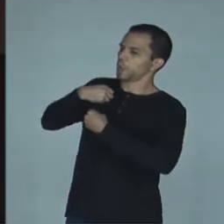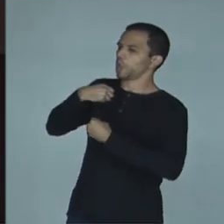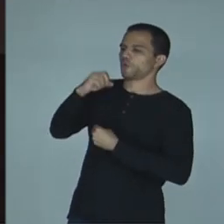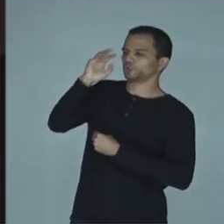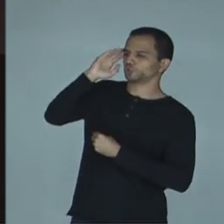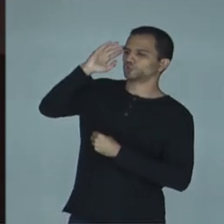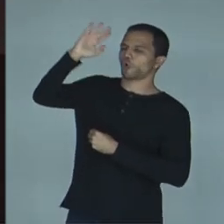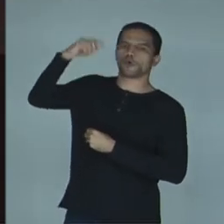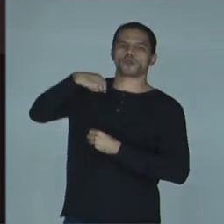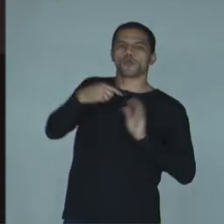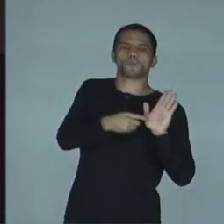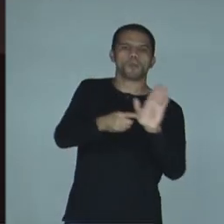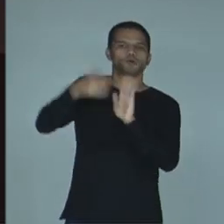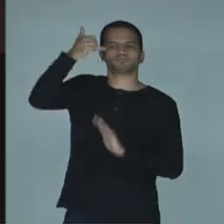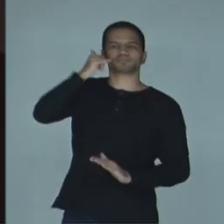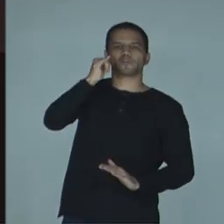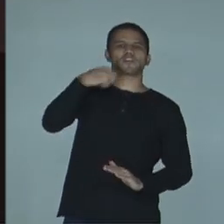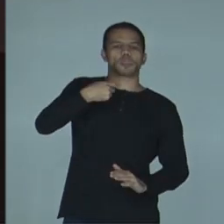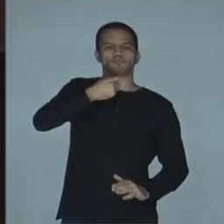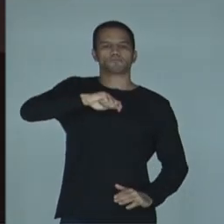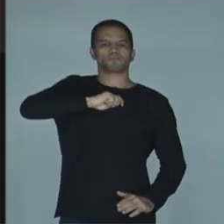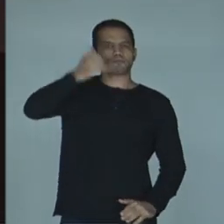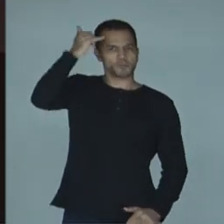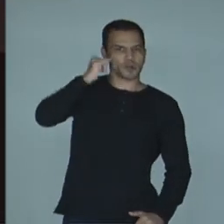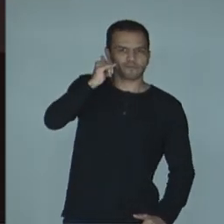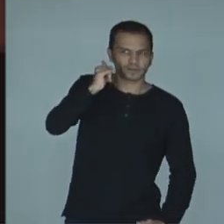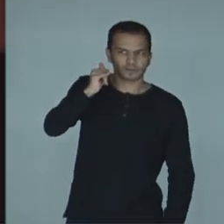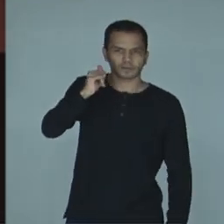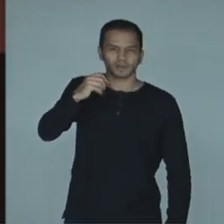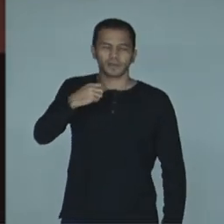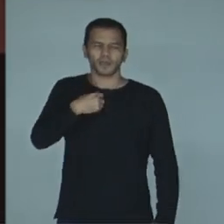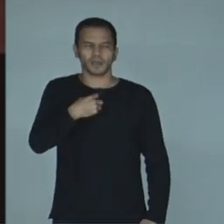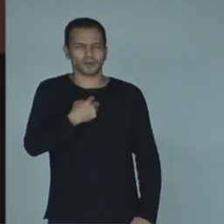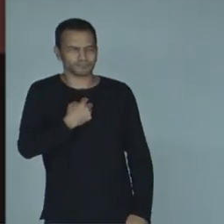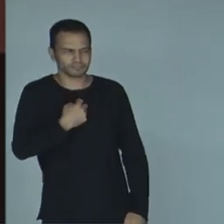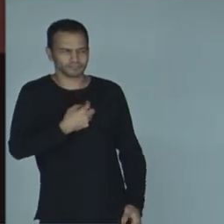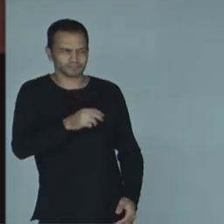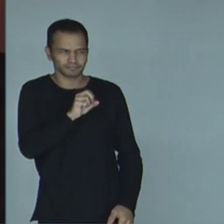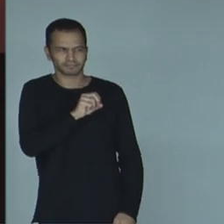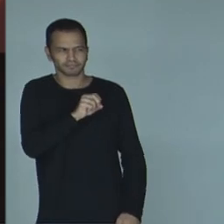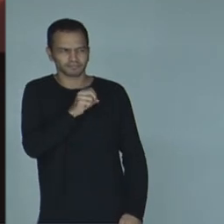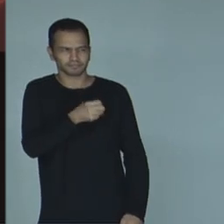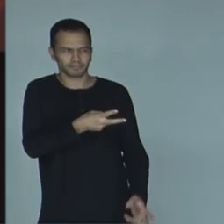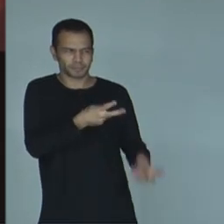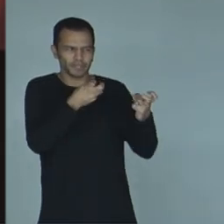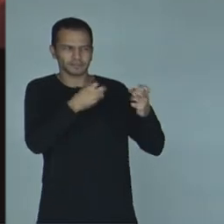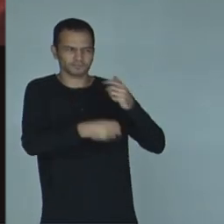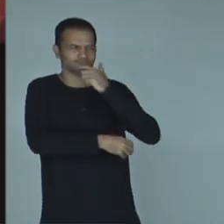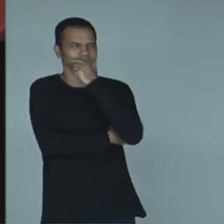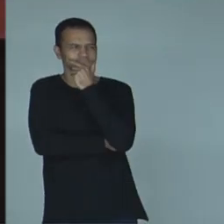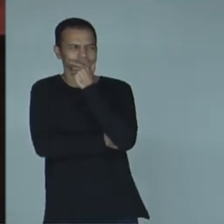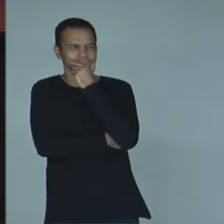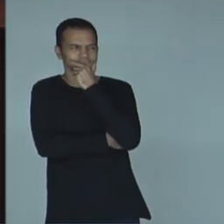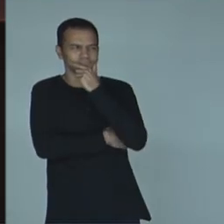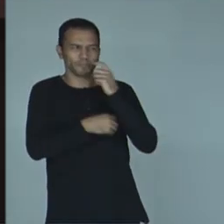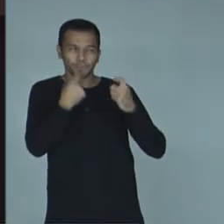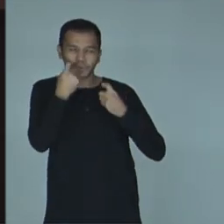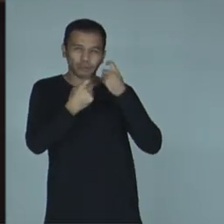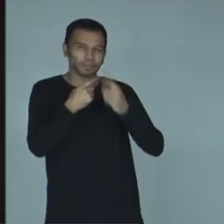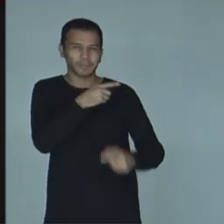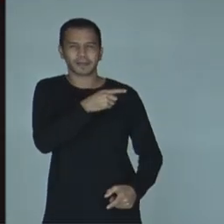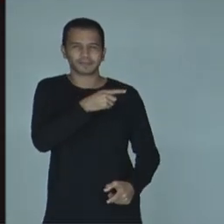revelação é uma coisa começa a cantar muito de galo eu já fico preocupado com esse super crente já fico